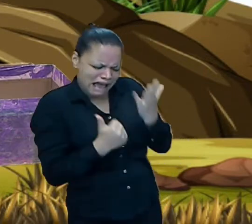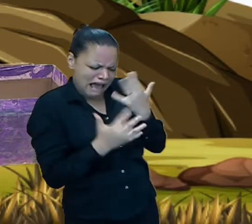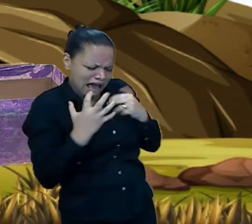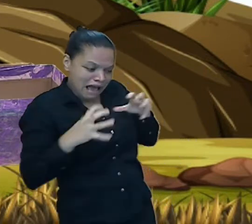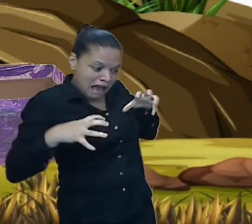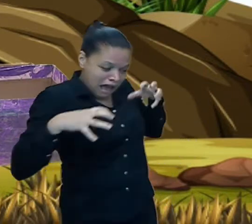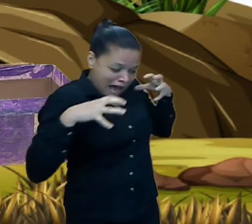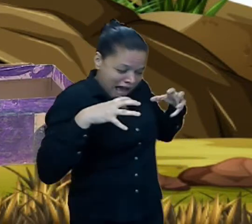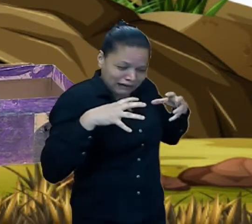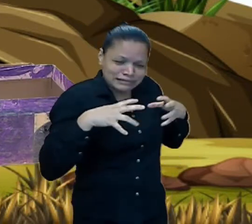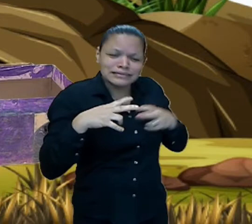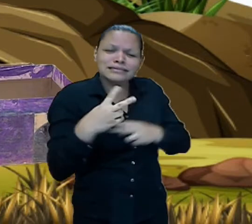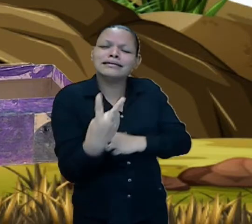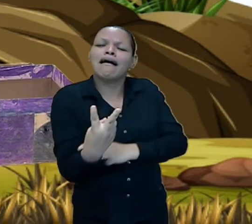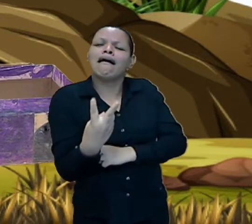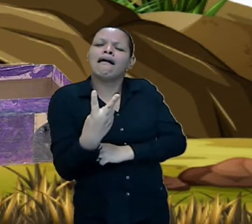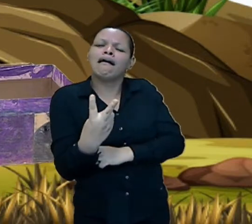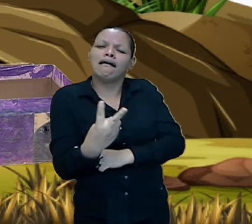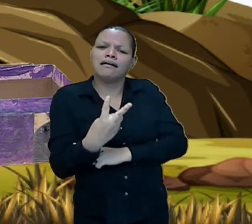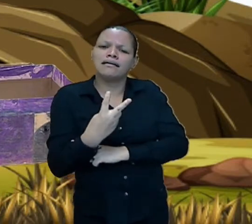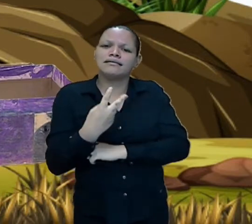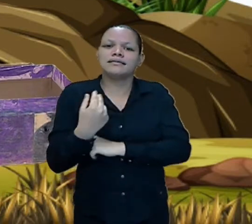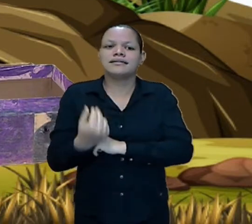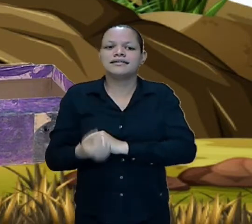ei